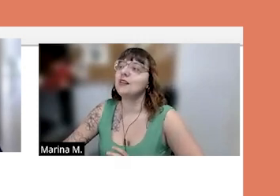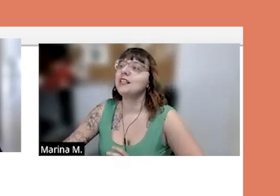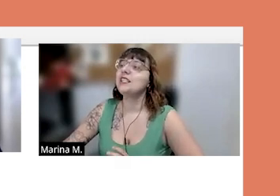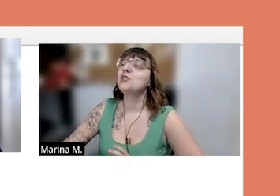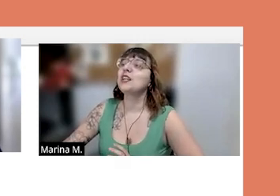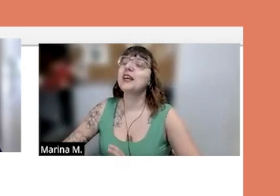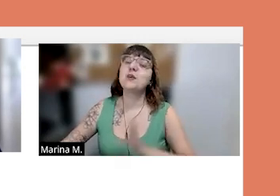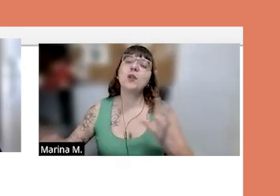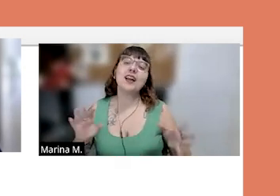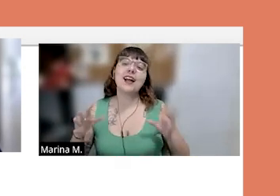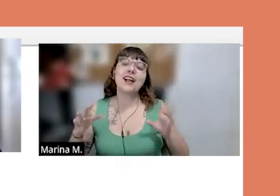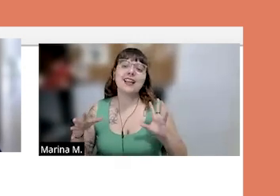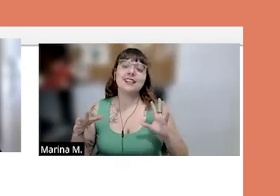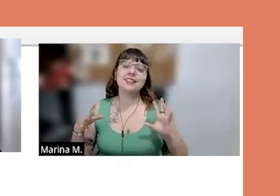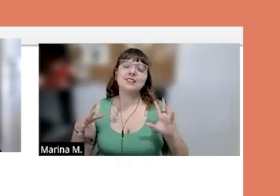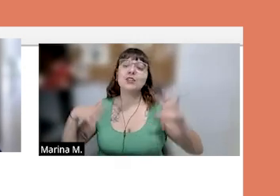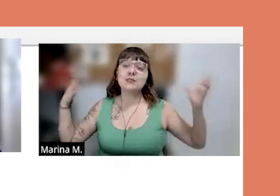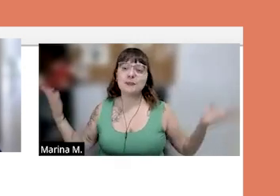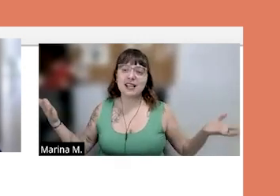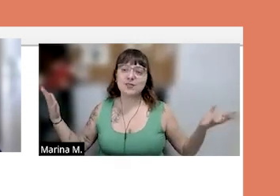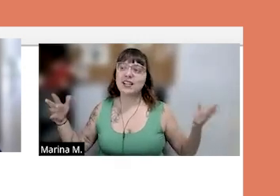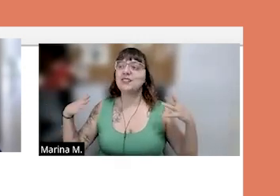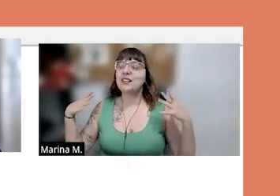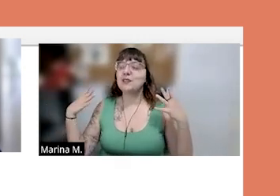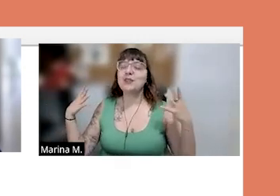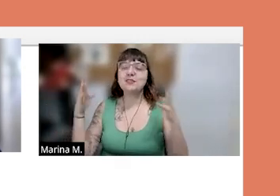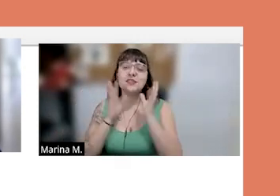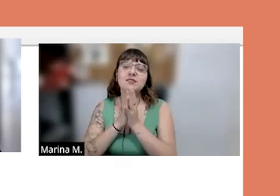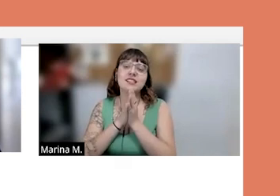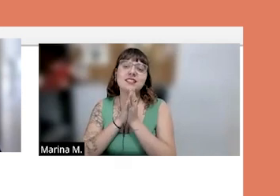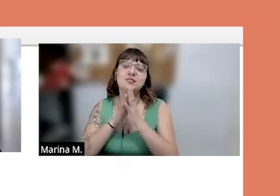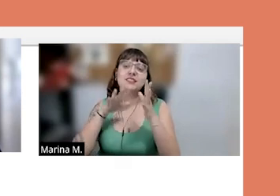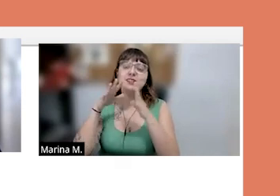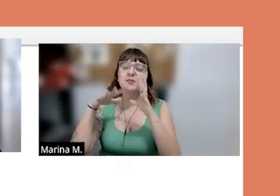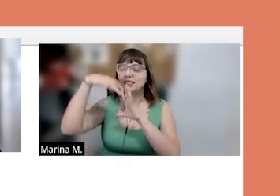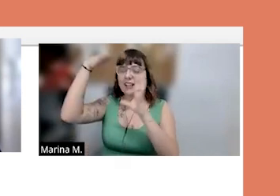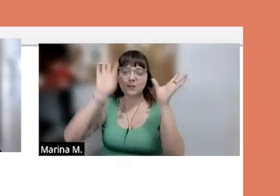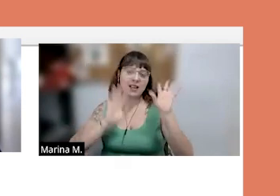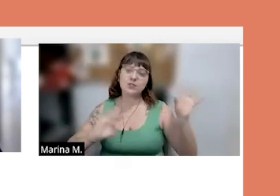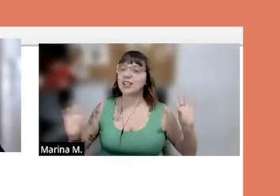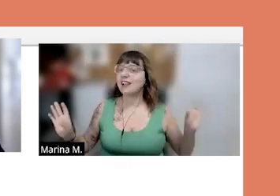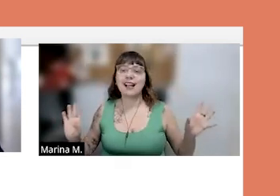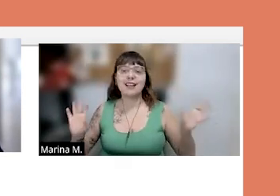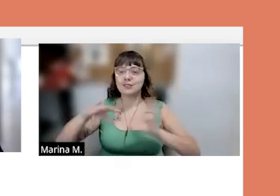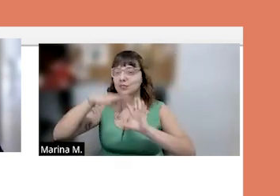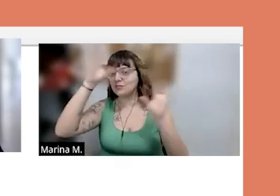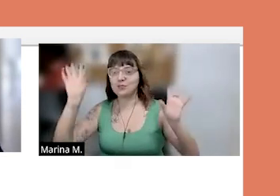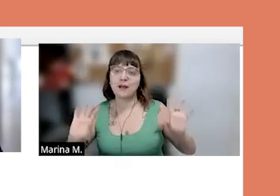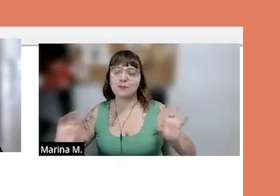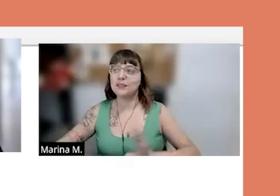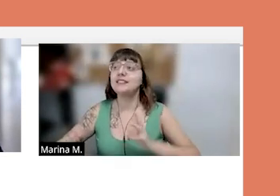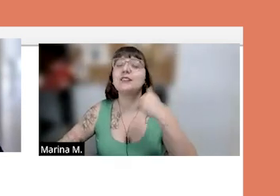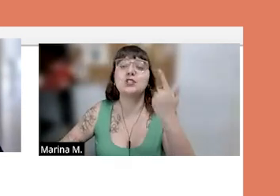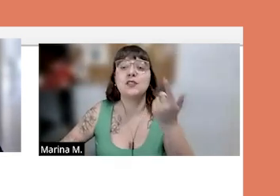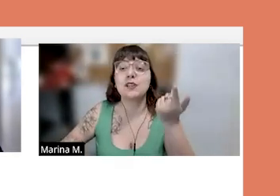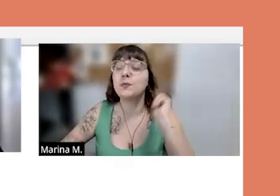Legal. Só que eu quero colocar ele no espaço, eu quero. Porque o Espírito Santo, eu não entendo bem onde é que ele tá no